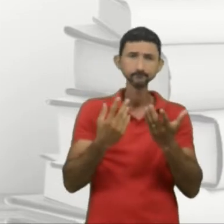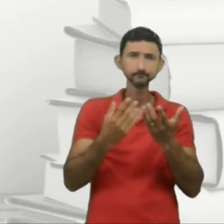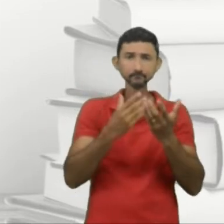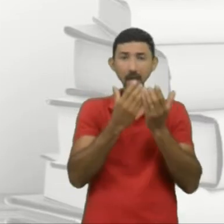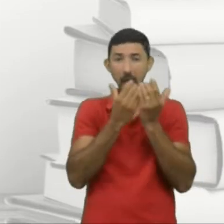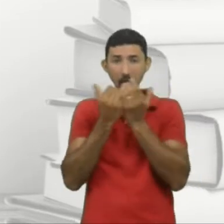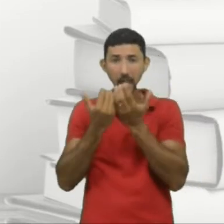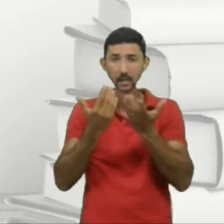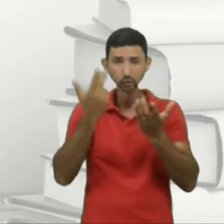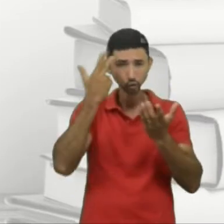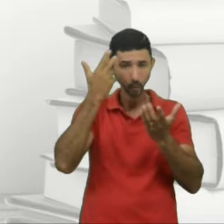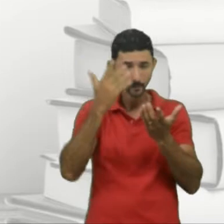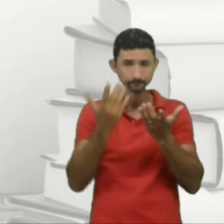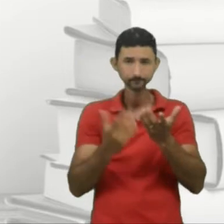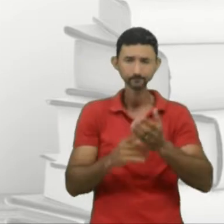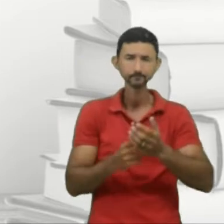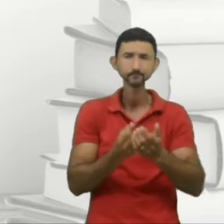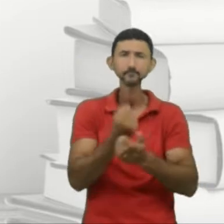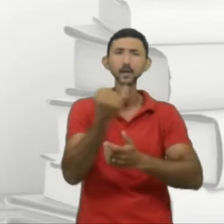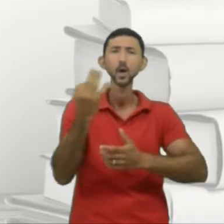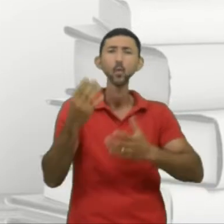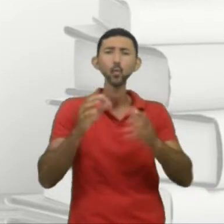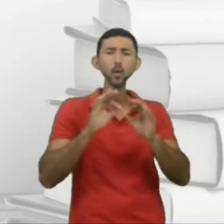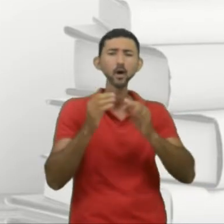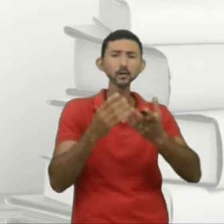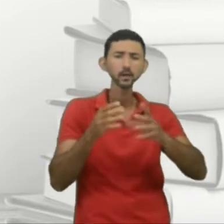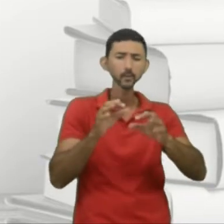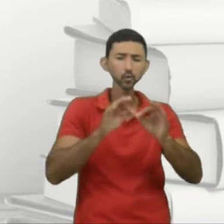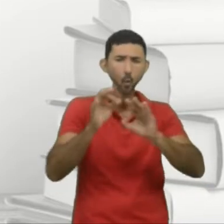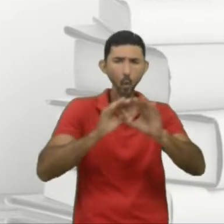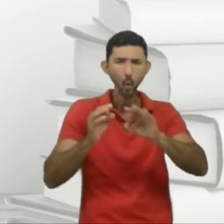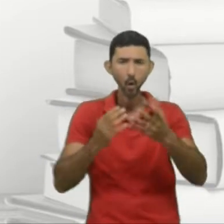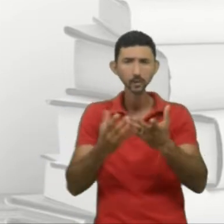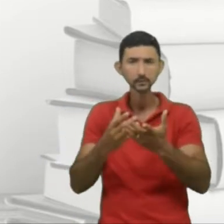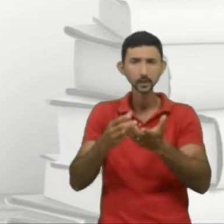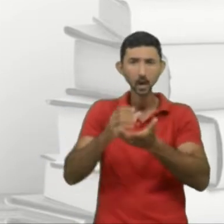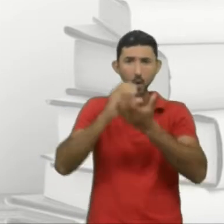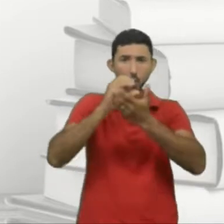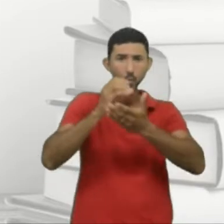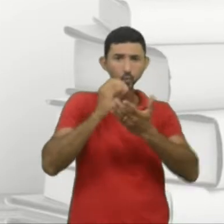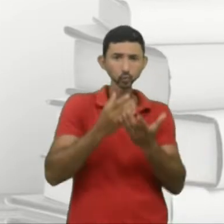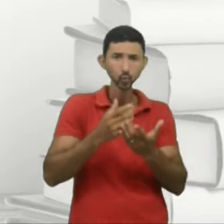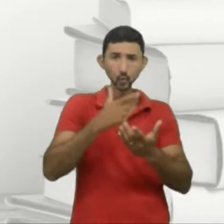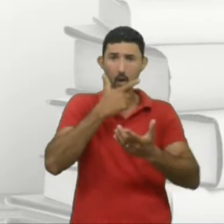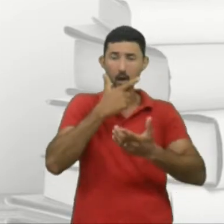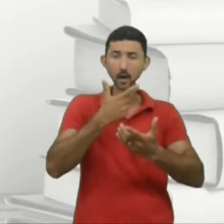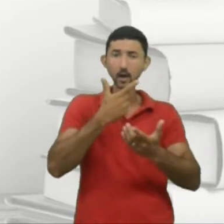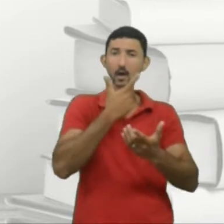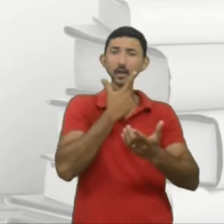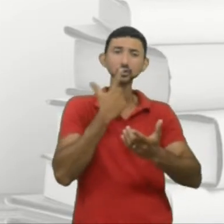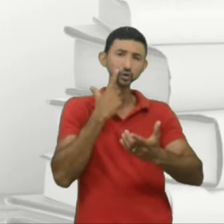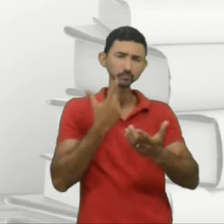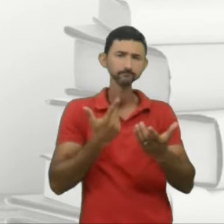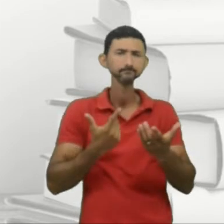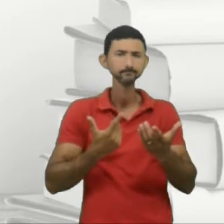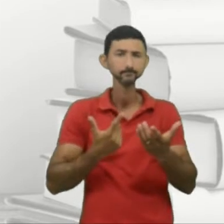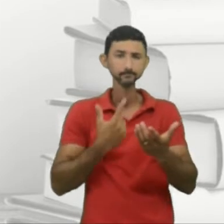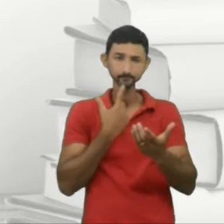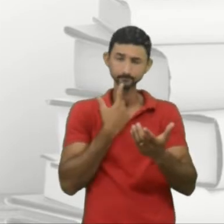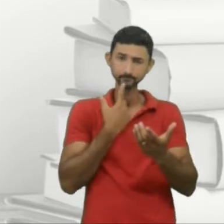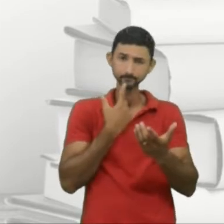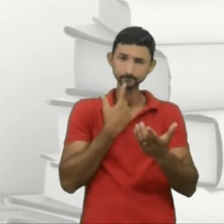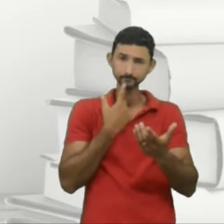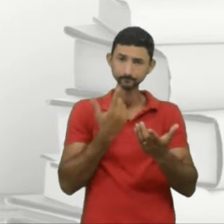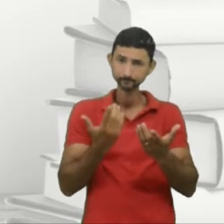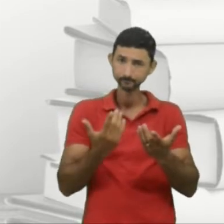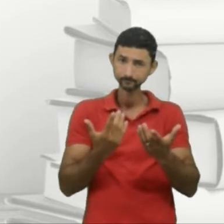ou completo. De quantas maneiras diferentes cada uma delas pode escolher um suco e um lanche. Certo? Então a gente